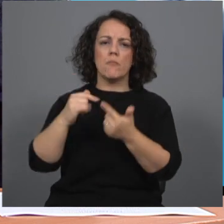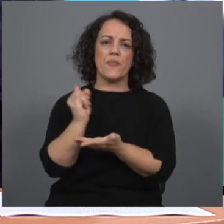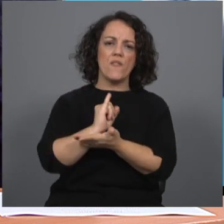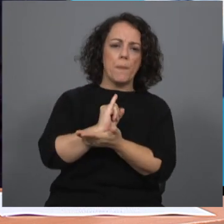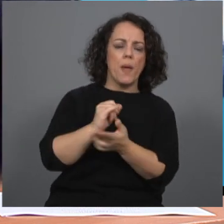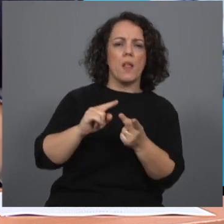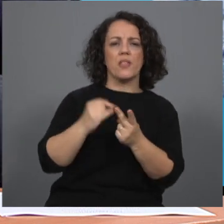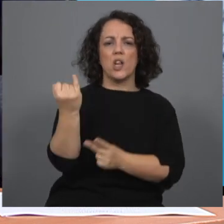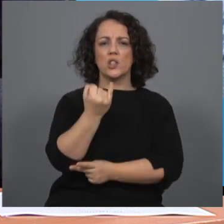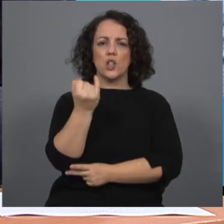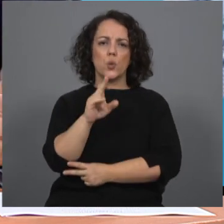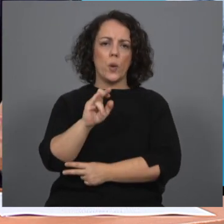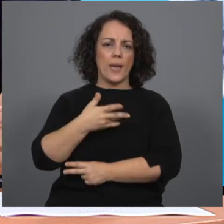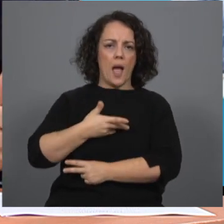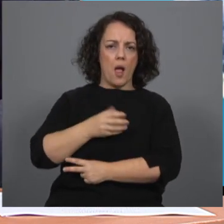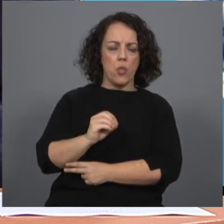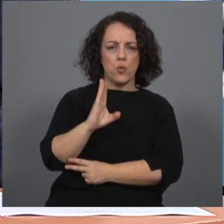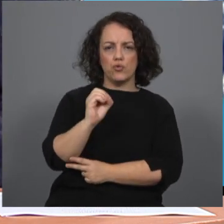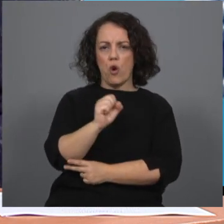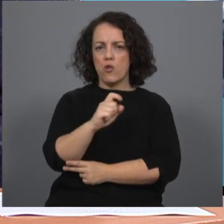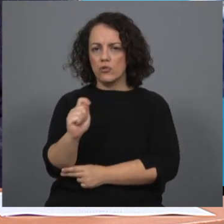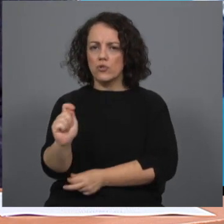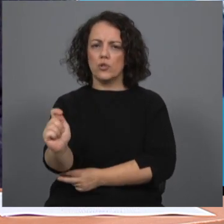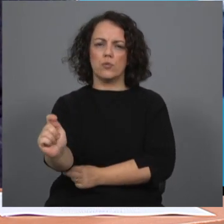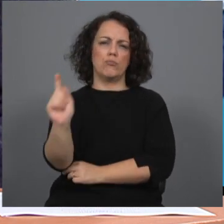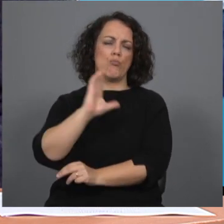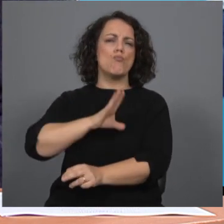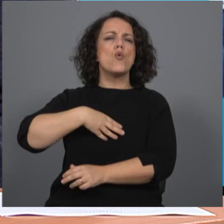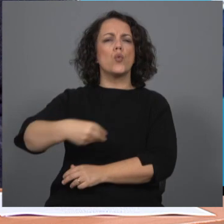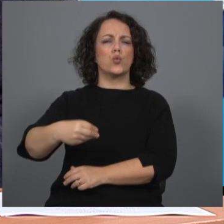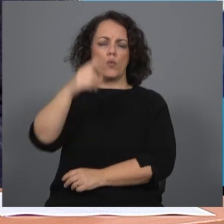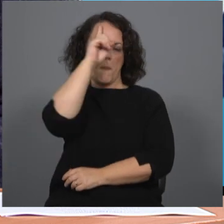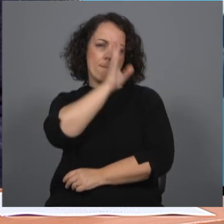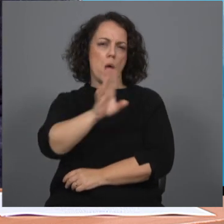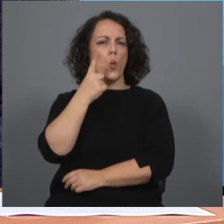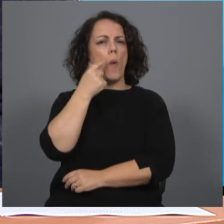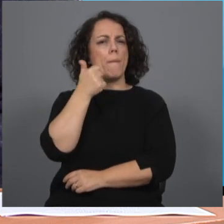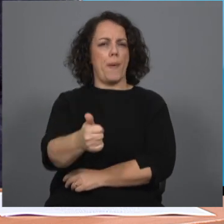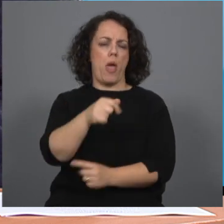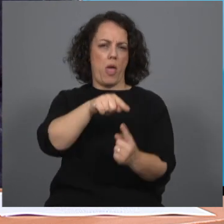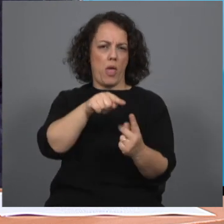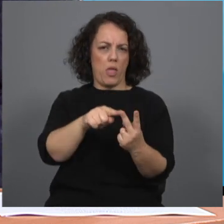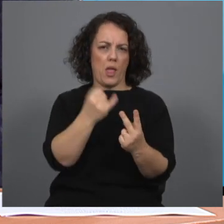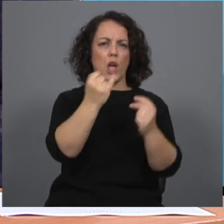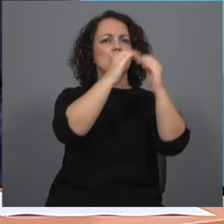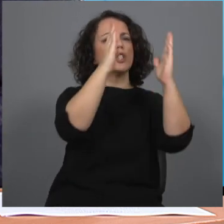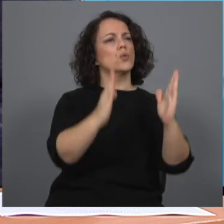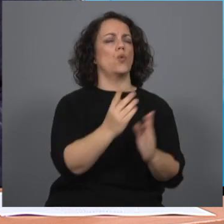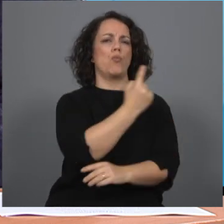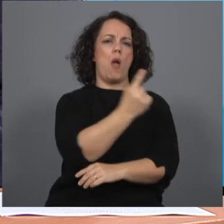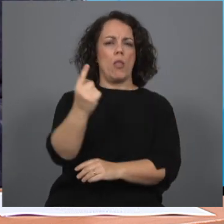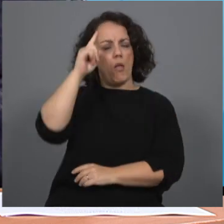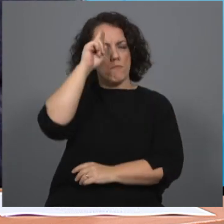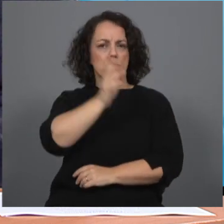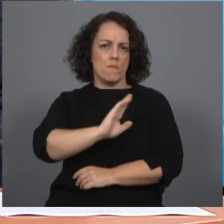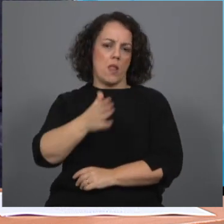Jorge, são entidades reconhecidas no mundo inteiro. Portanto, é com muito gosto que sabemos